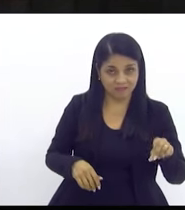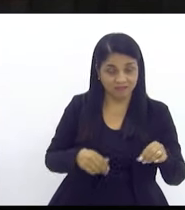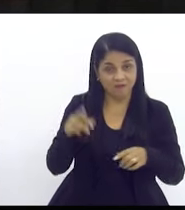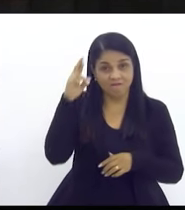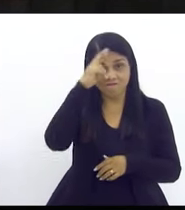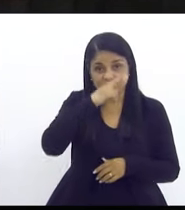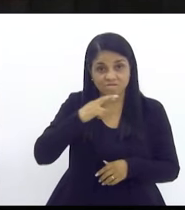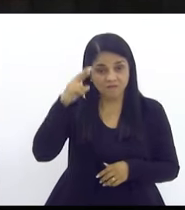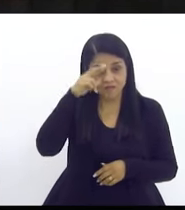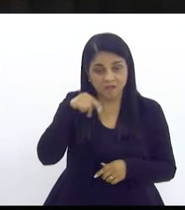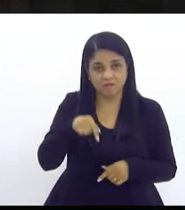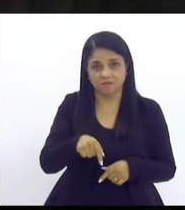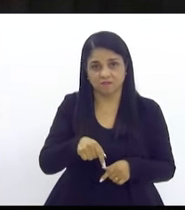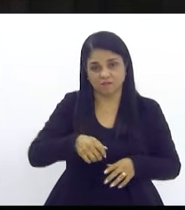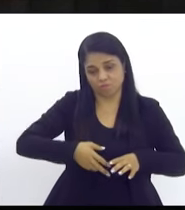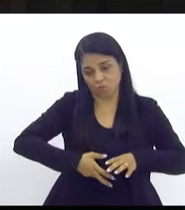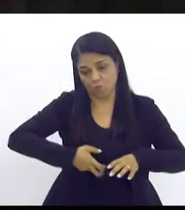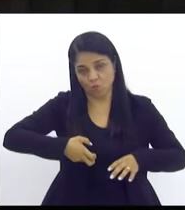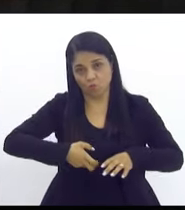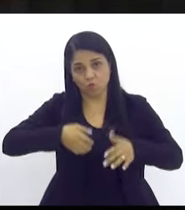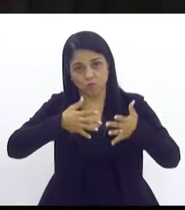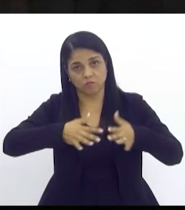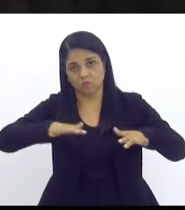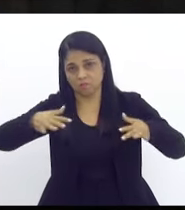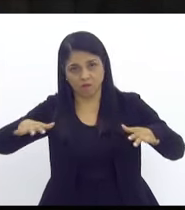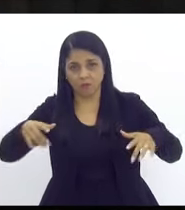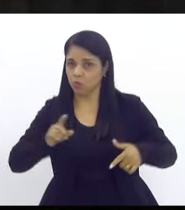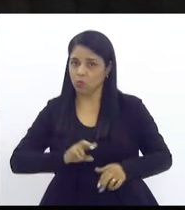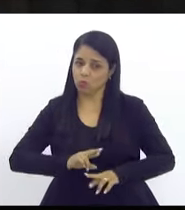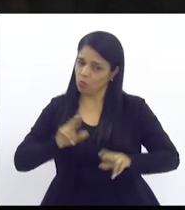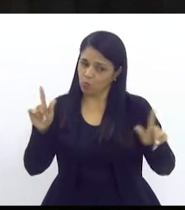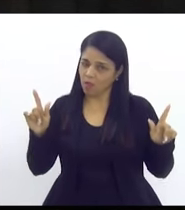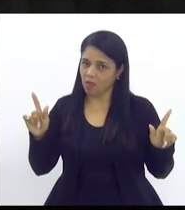fiscalizar essa produção em alto mar. Não é.